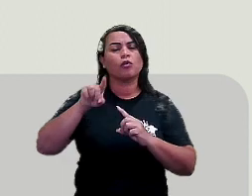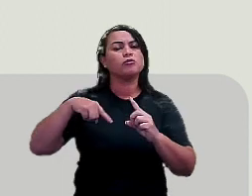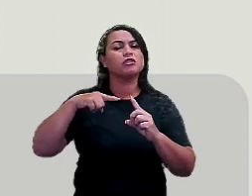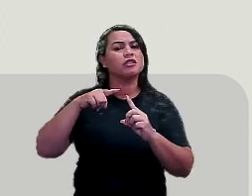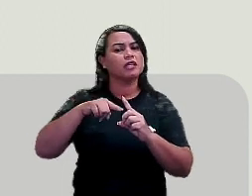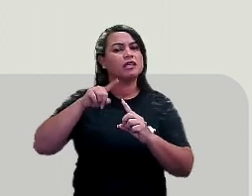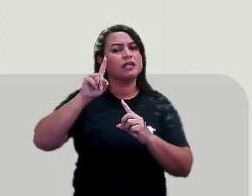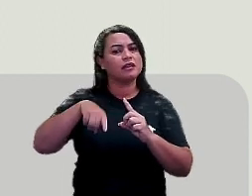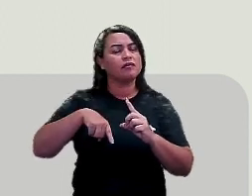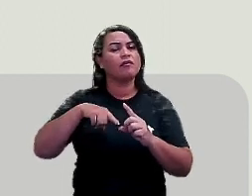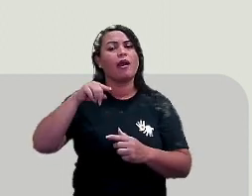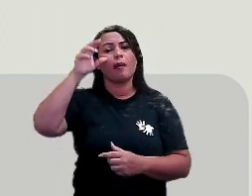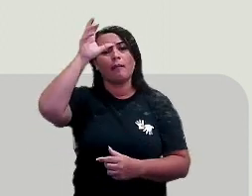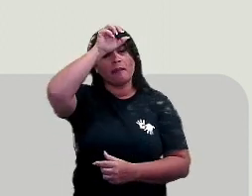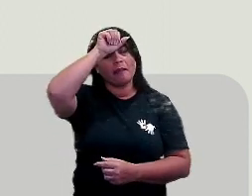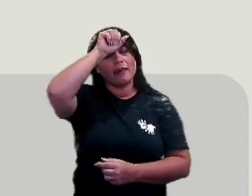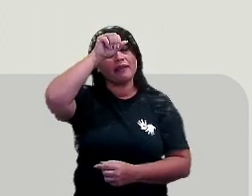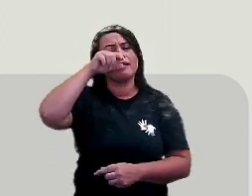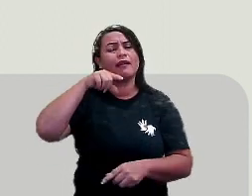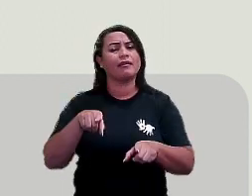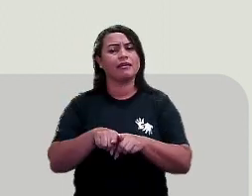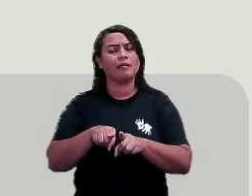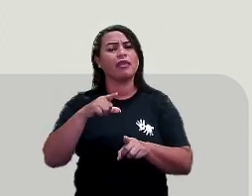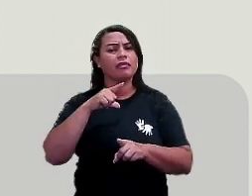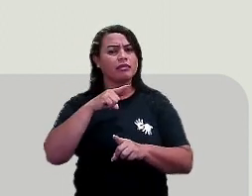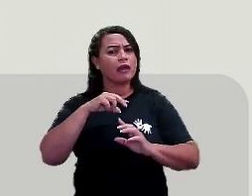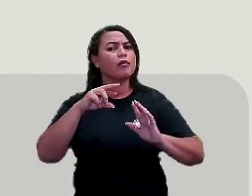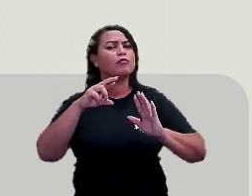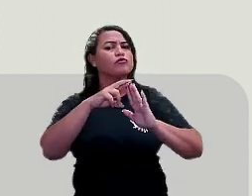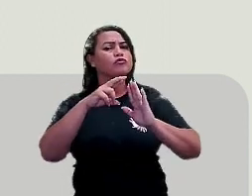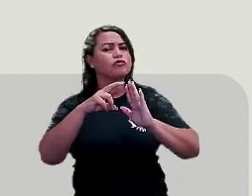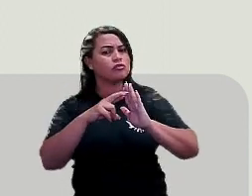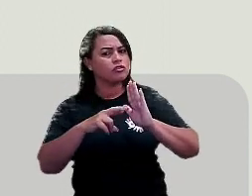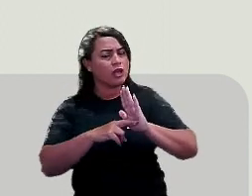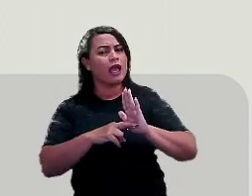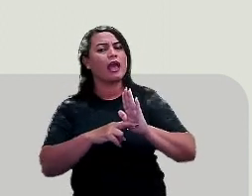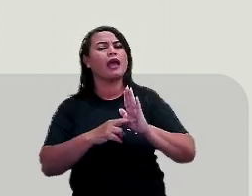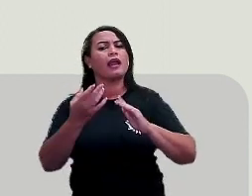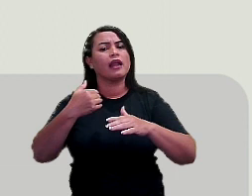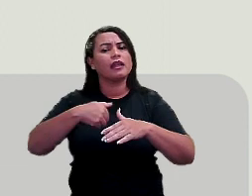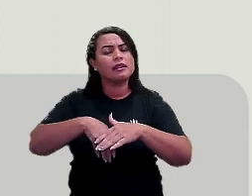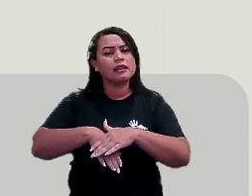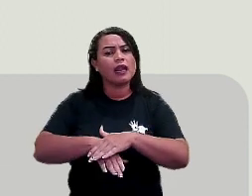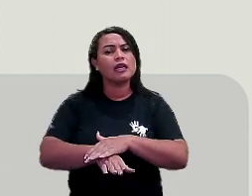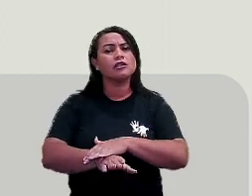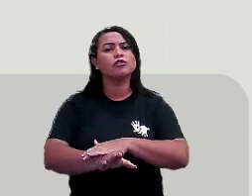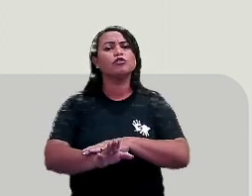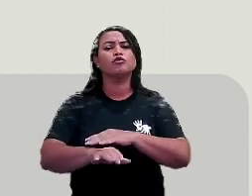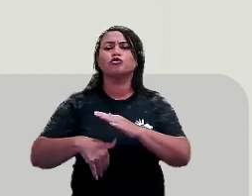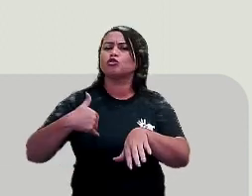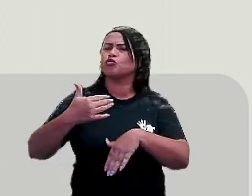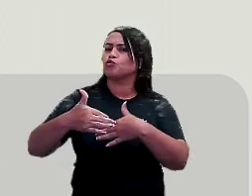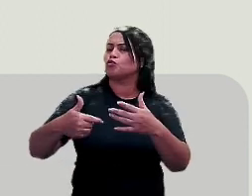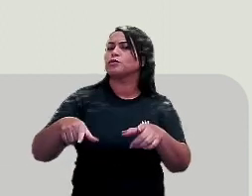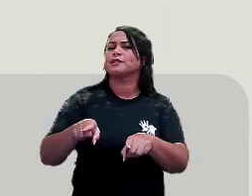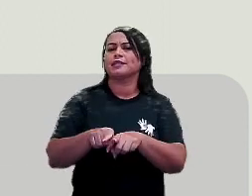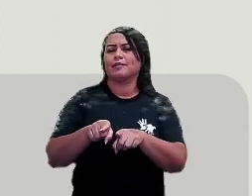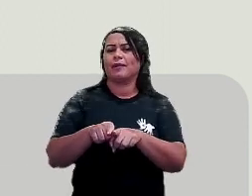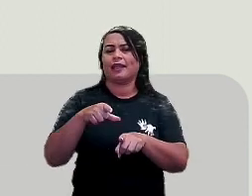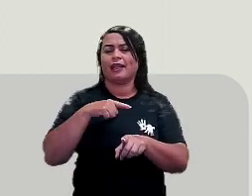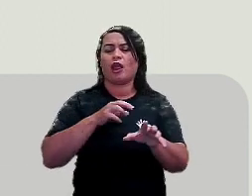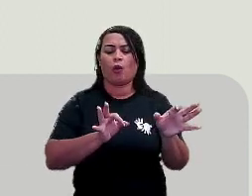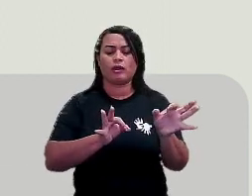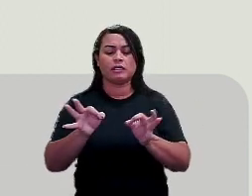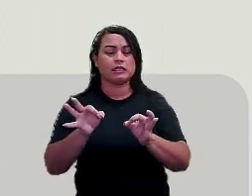maior é de aprender. Temos normas, tradições e costumes ali para podermos ter nossa ordem